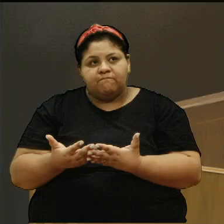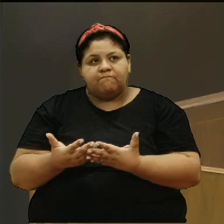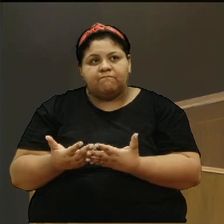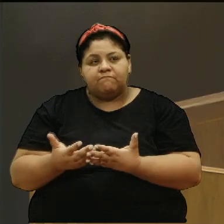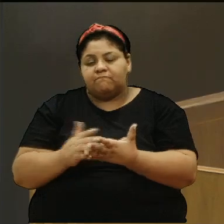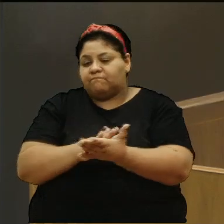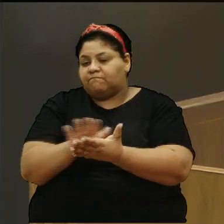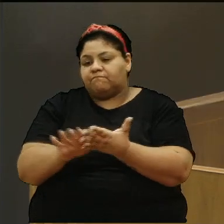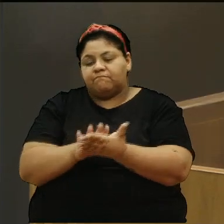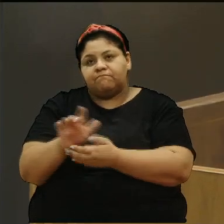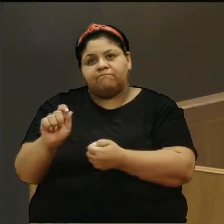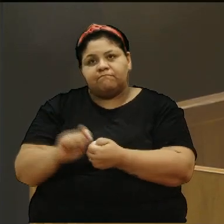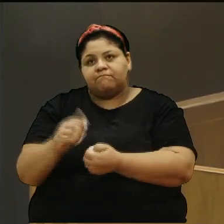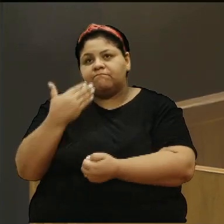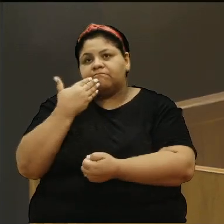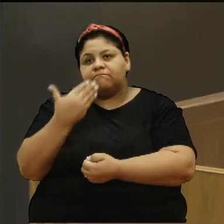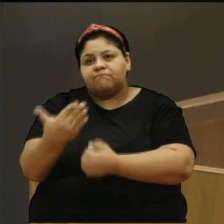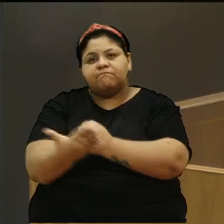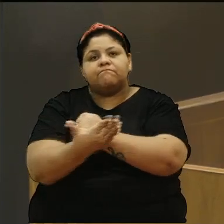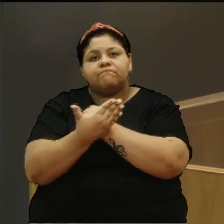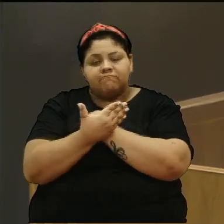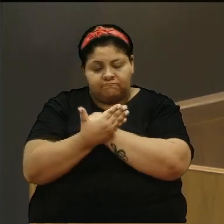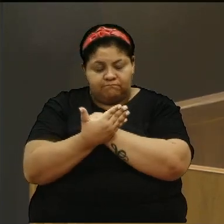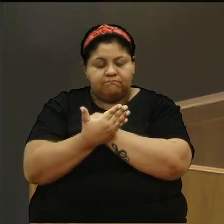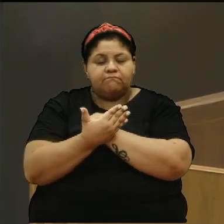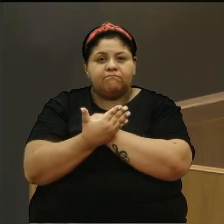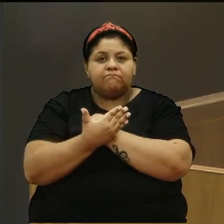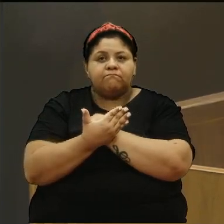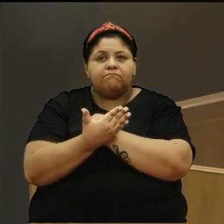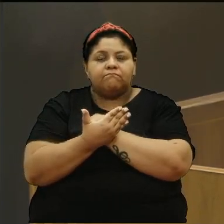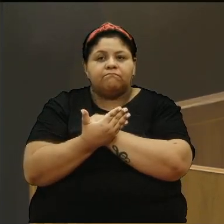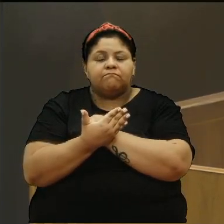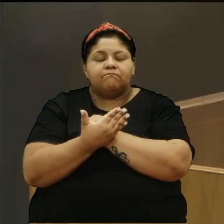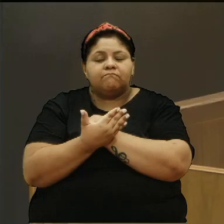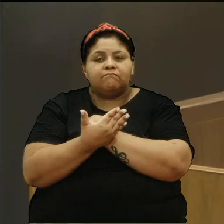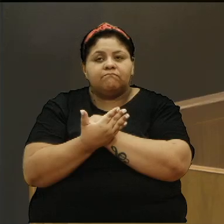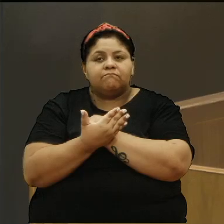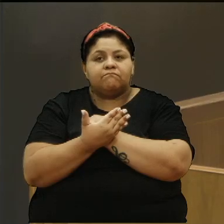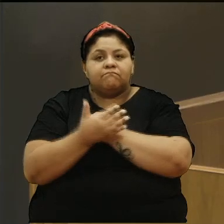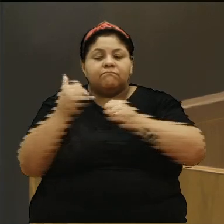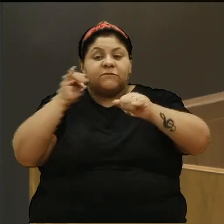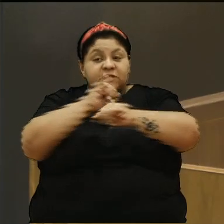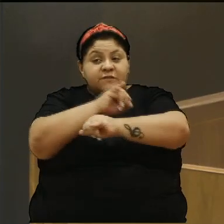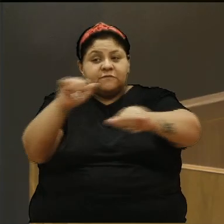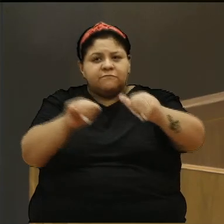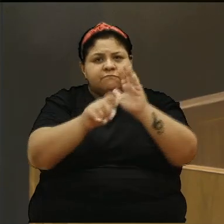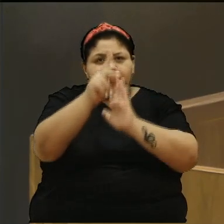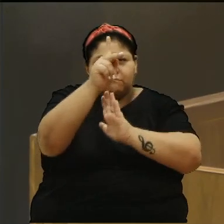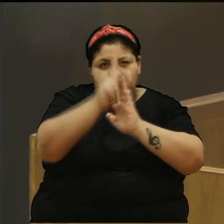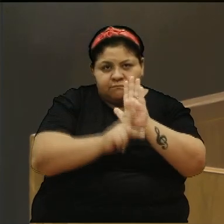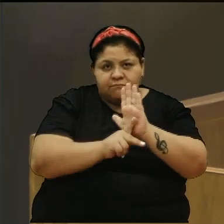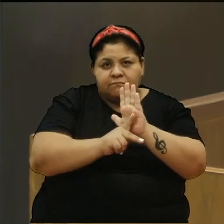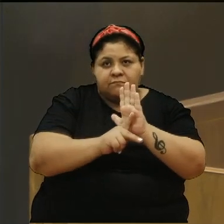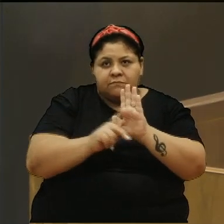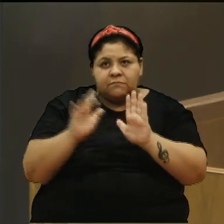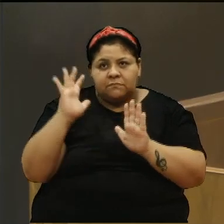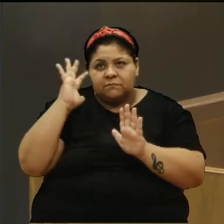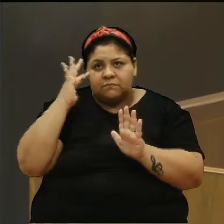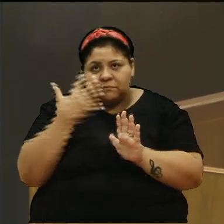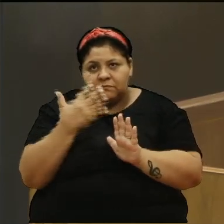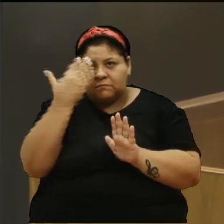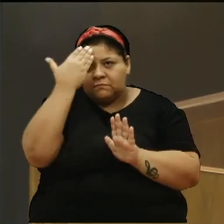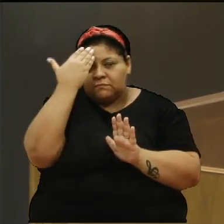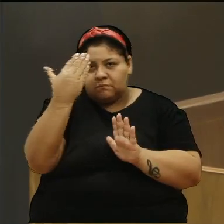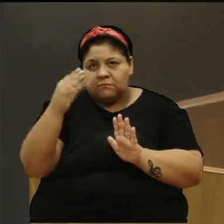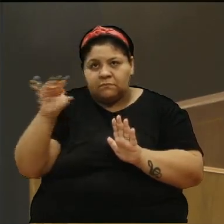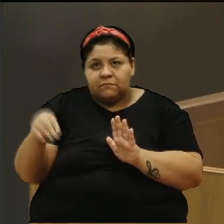nada é feito. Então, peço a ajuda de todos para que levem esse projeto adiante para que isso seja resolvido. Eu agradeço